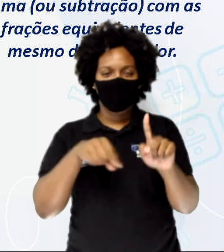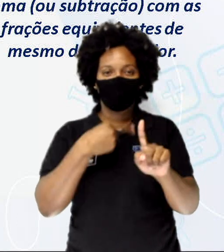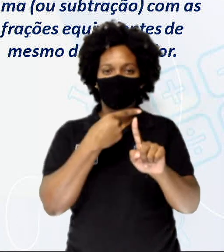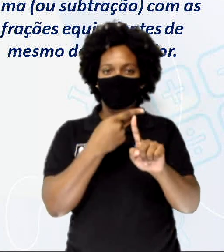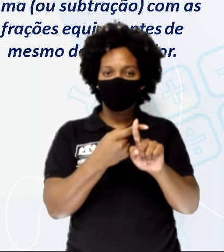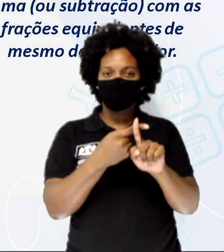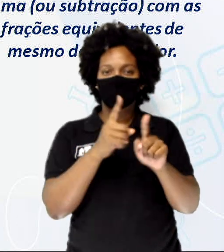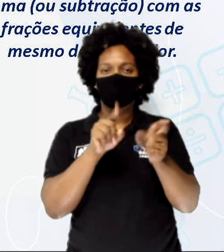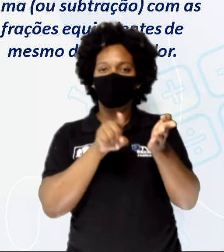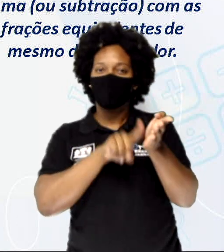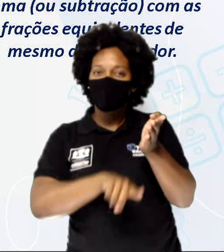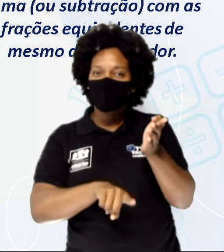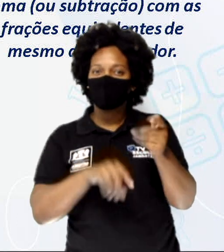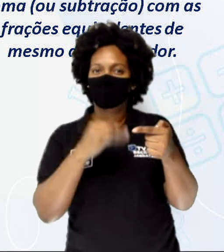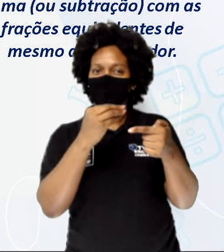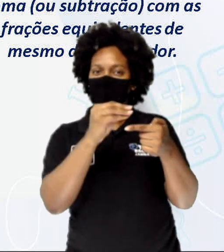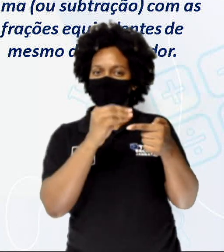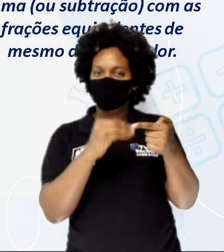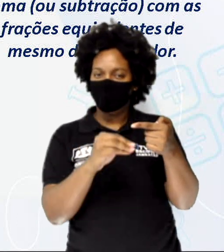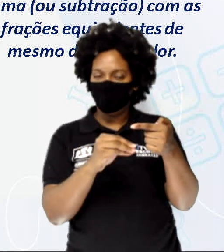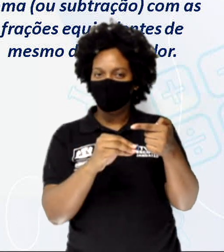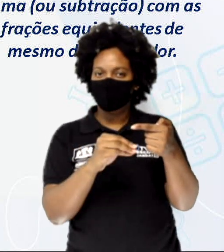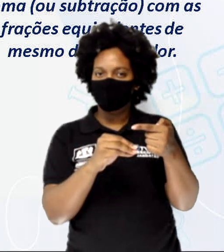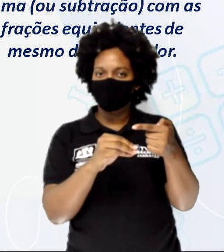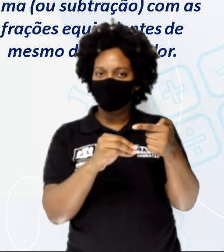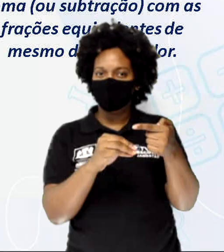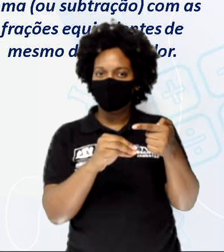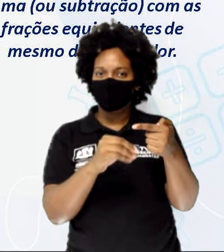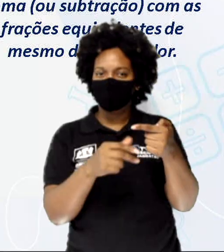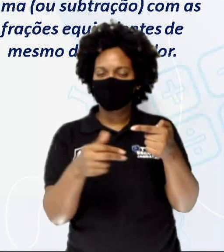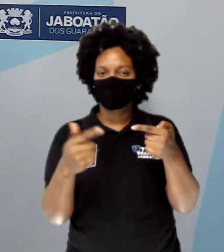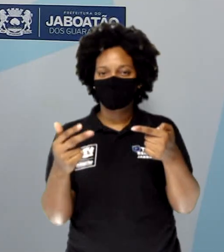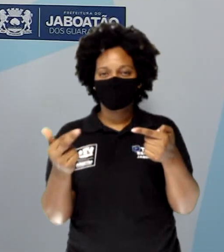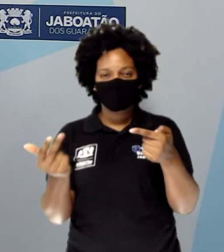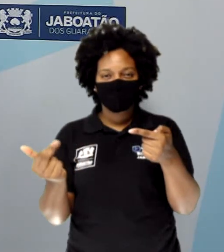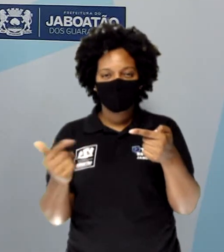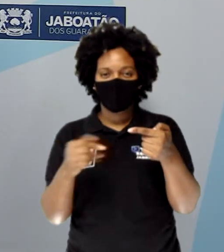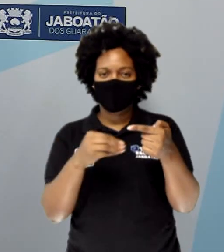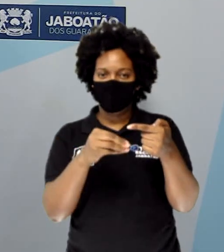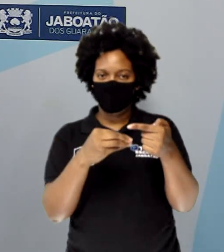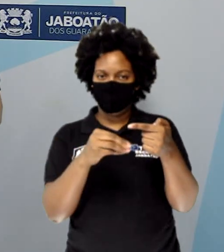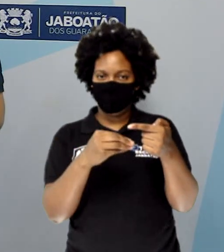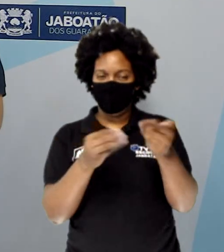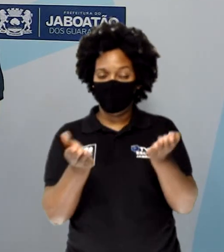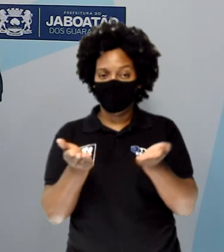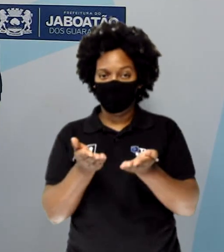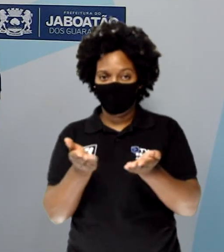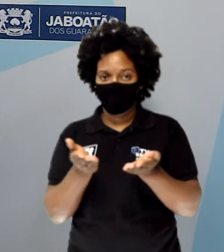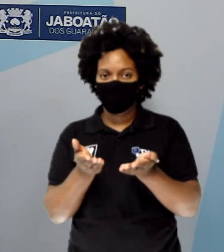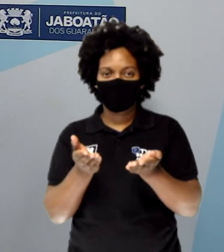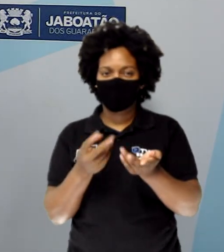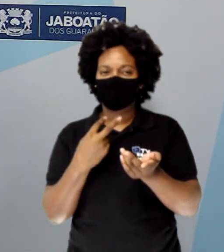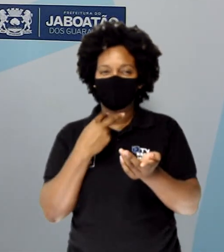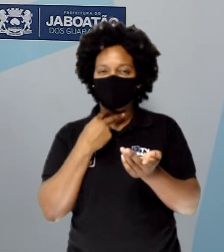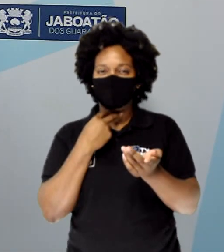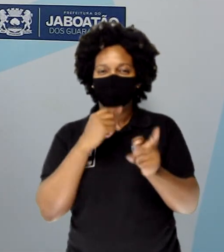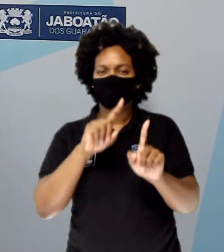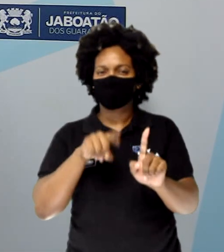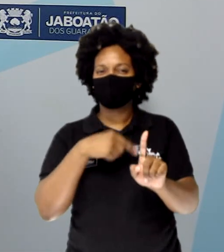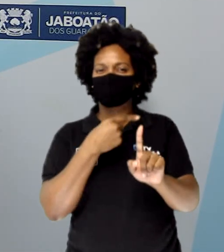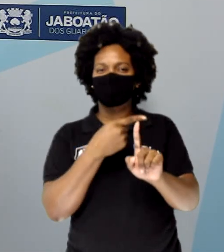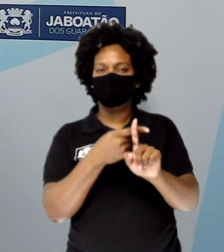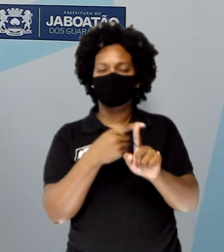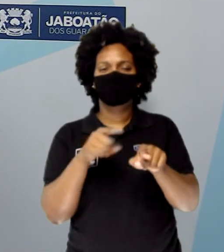subtração com as frações equivalentes de mesmo denominador. Então, agora, eu não vou poder fazer a soma, porque